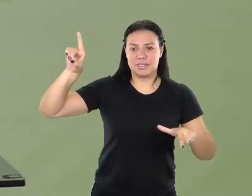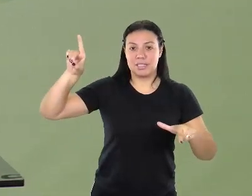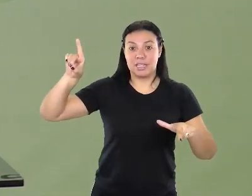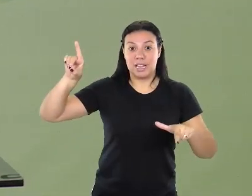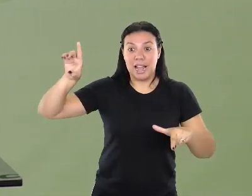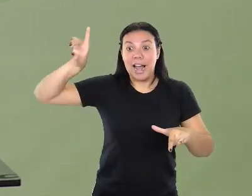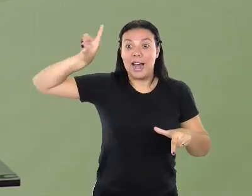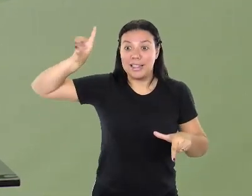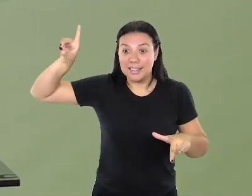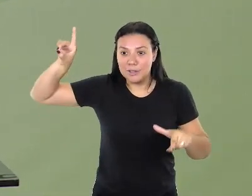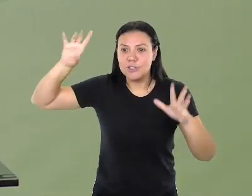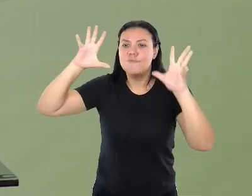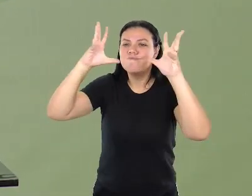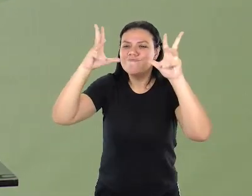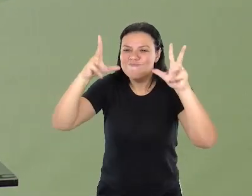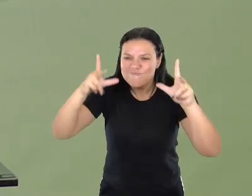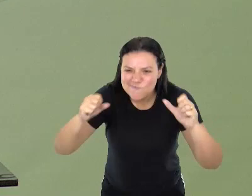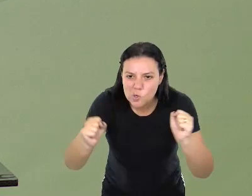toda glória.